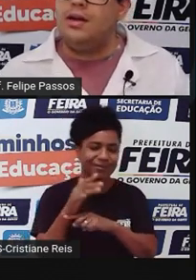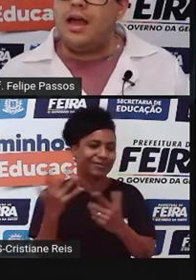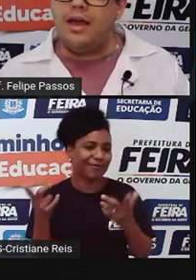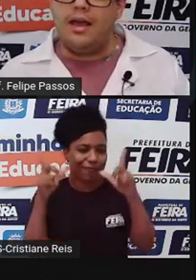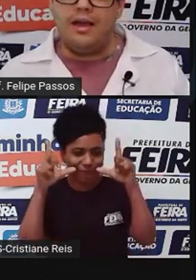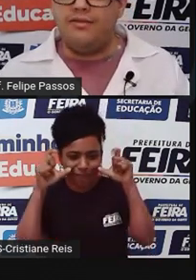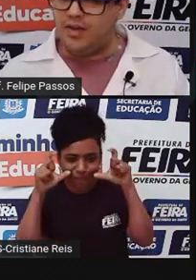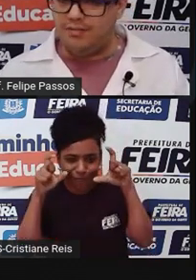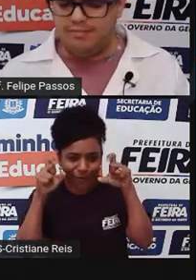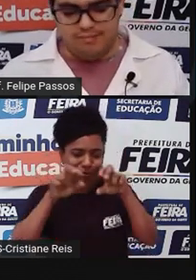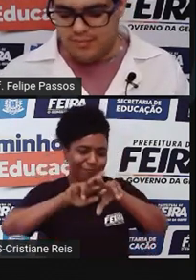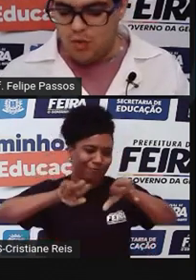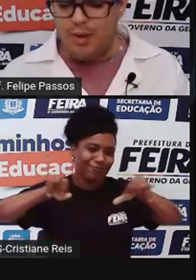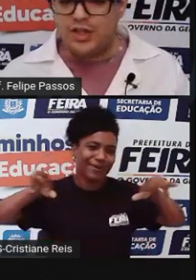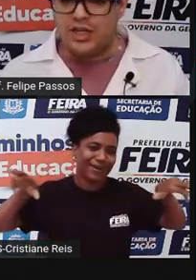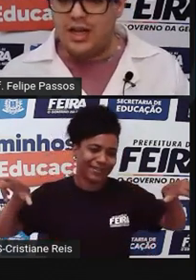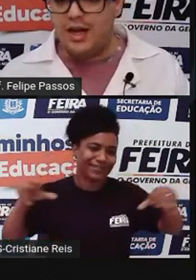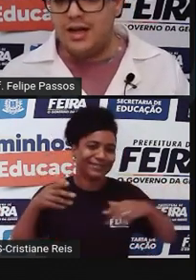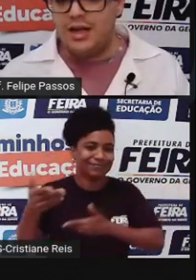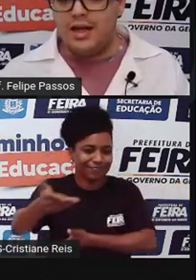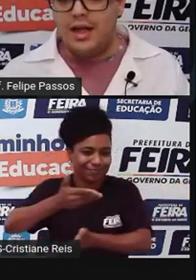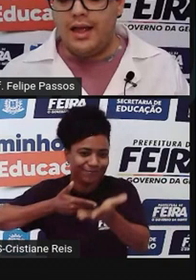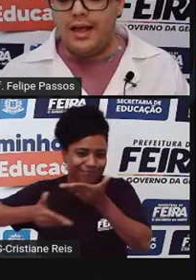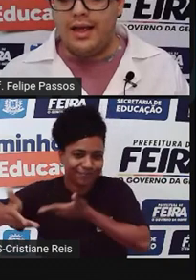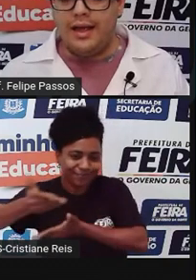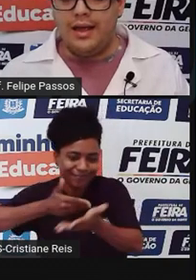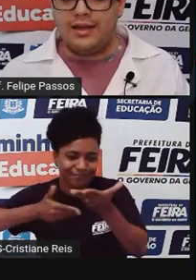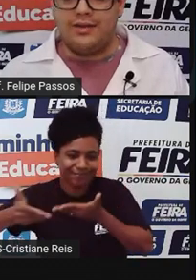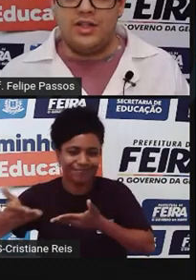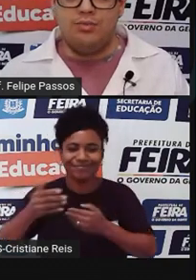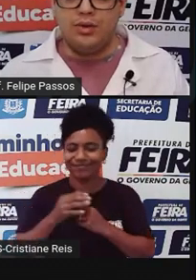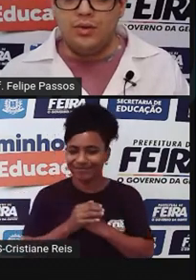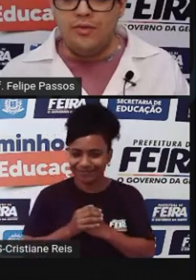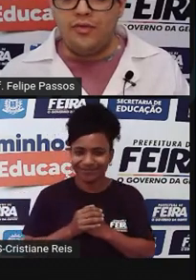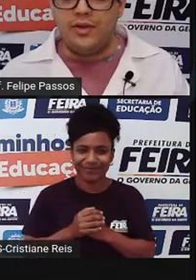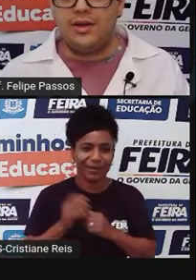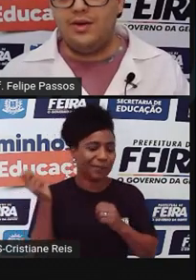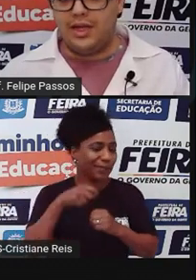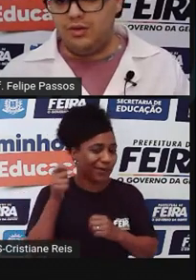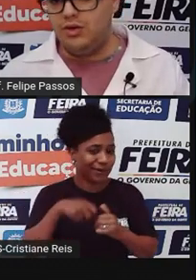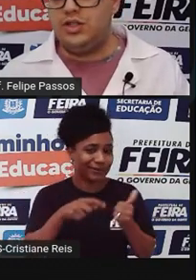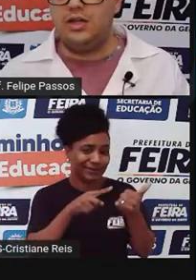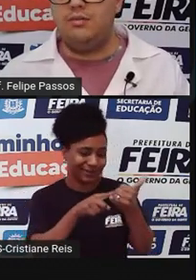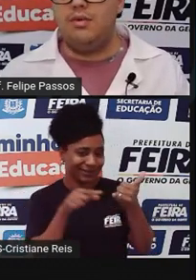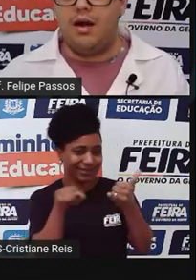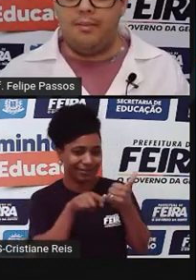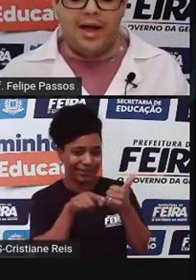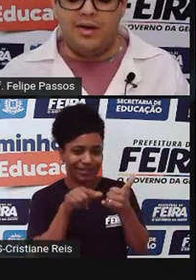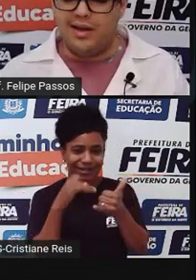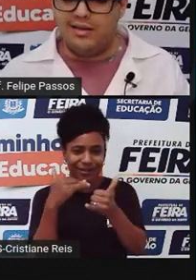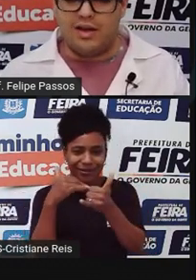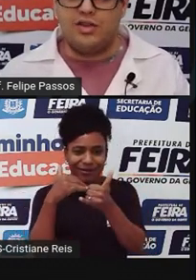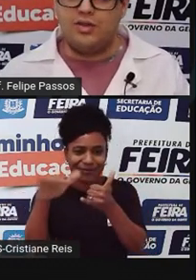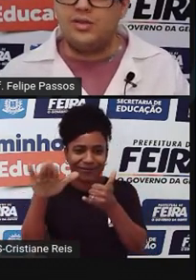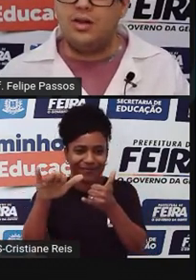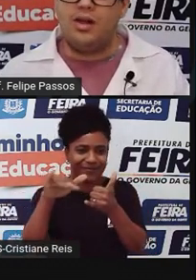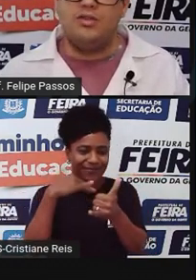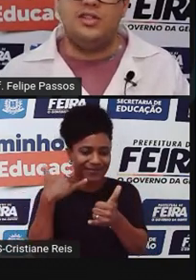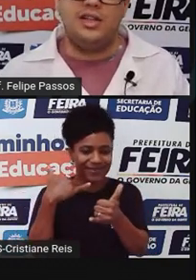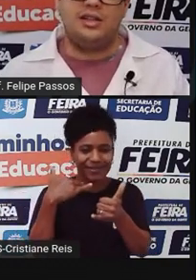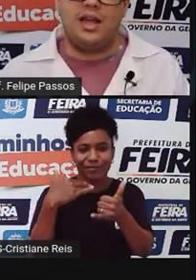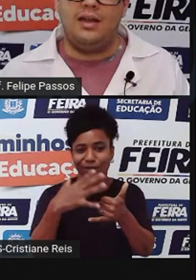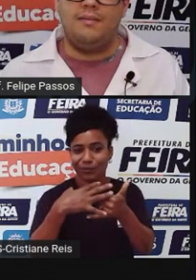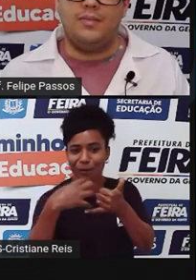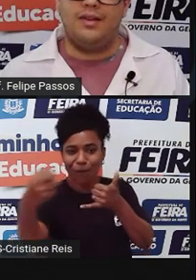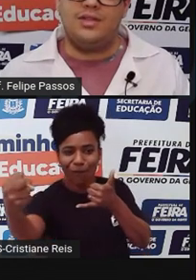foto é enfim compartilha através de bluetooth e uma tecnologia aqui a maioria acho que